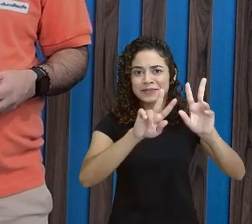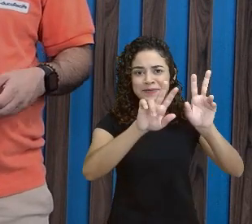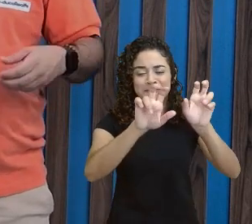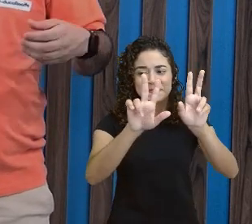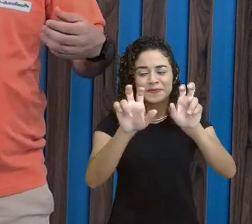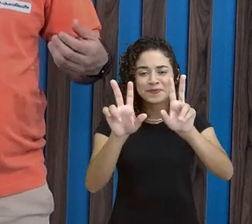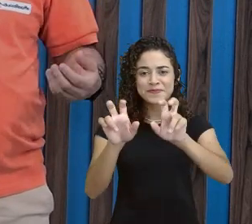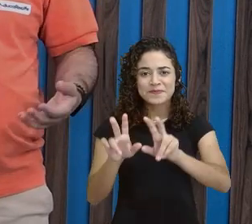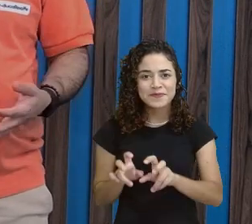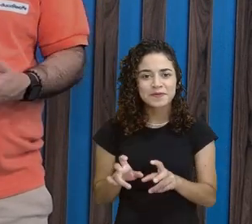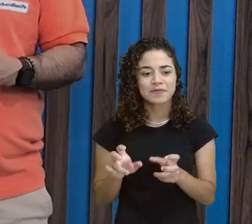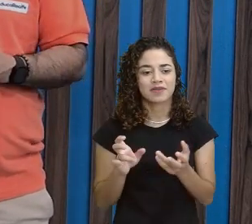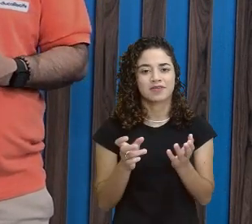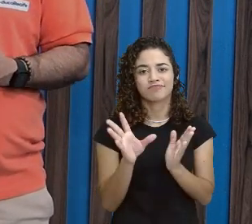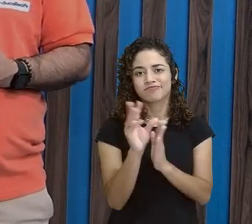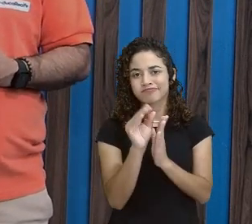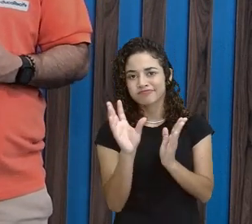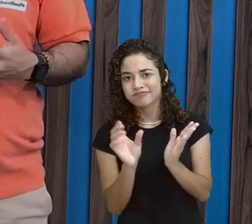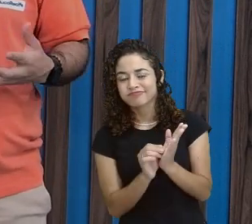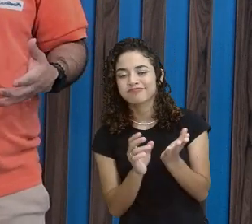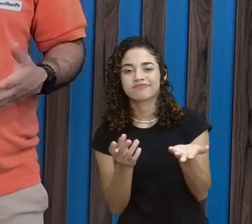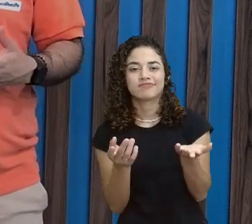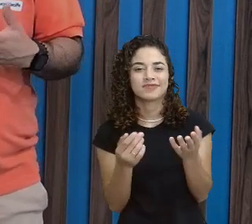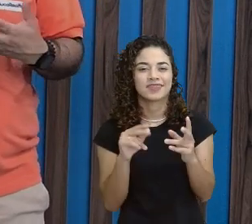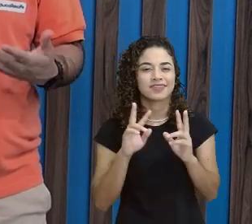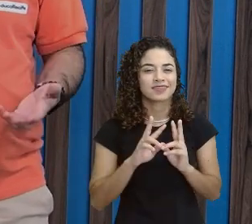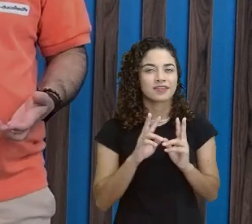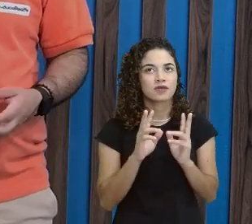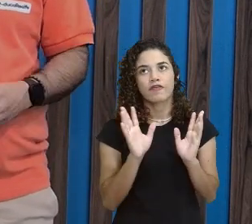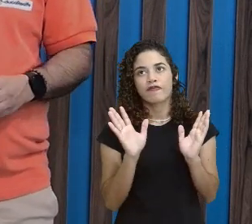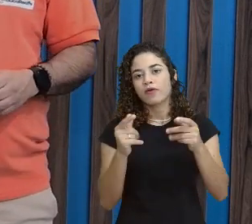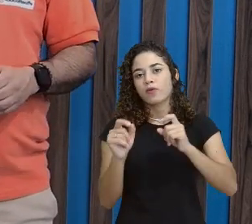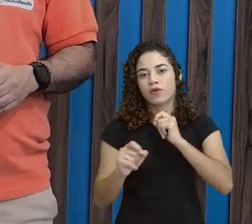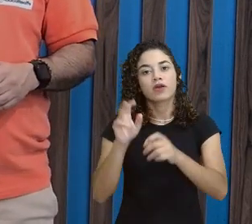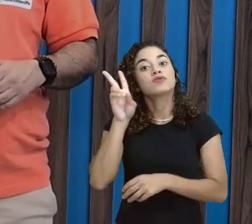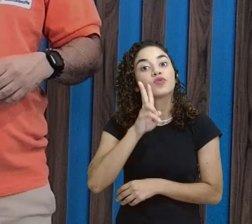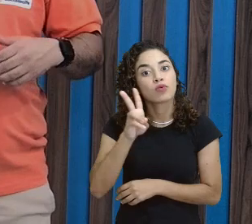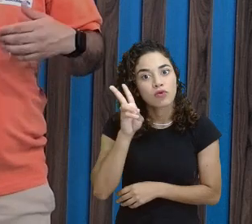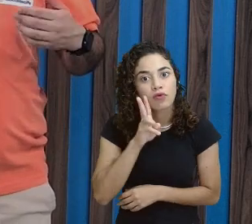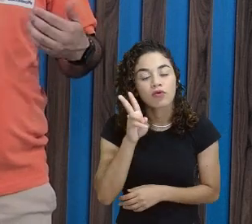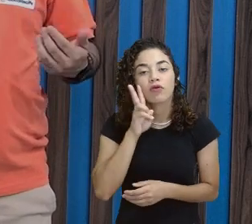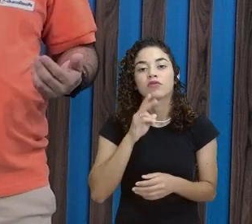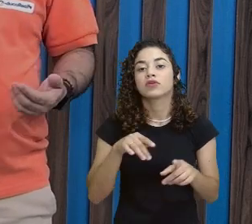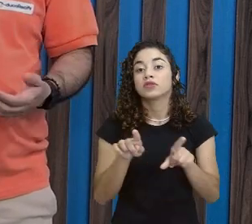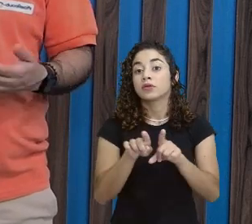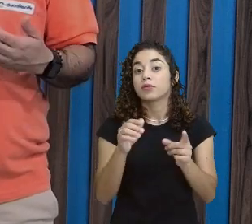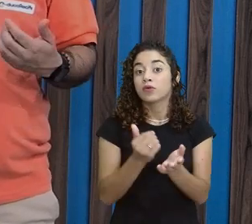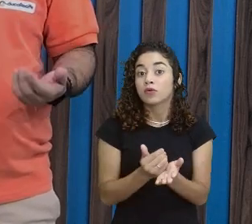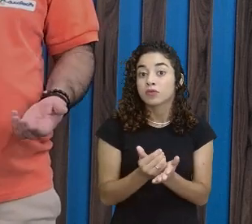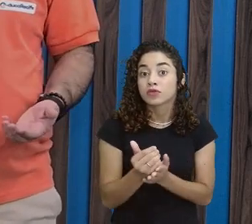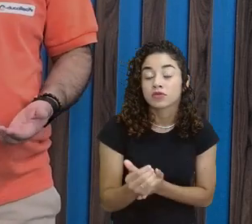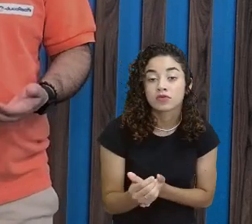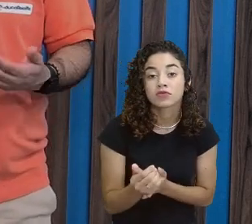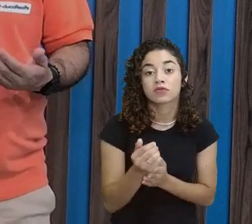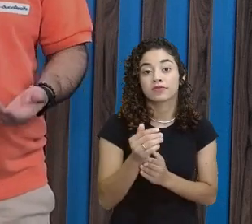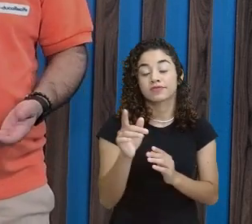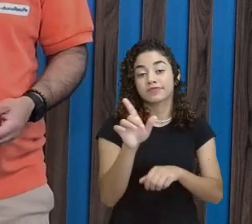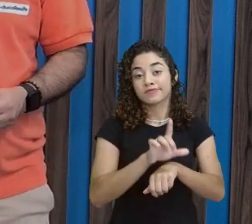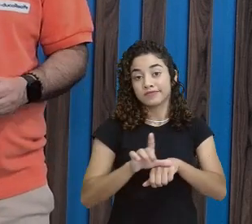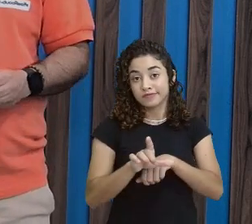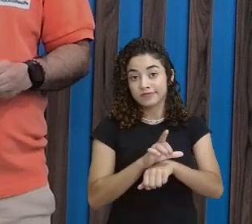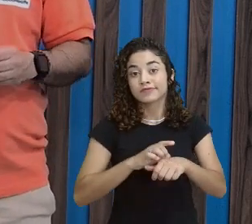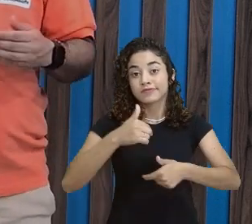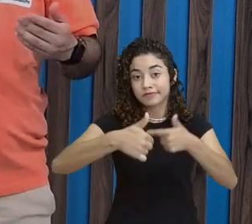temas, várias questões referentes à história, referente à introdução à legislação do